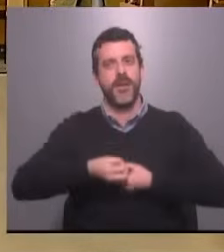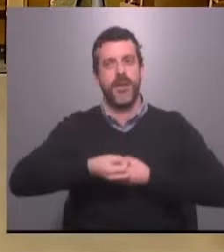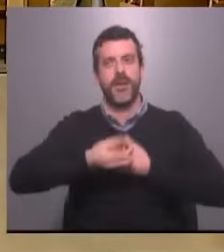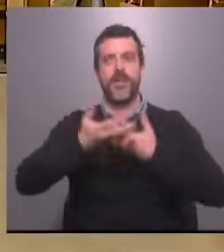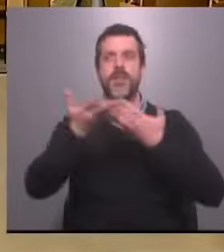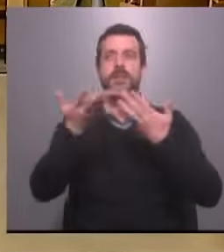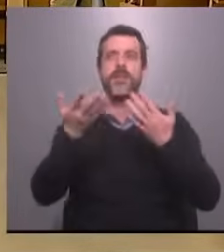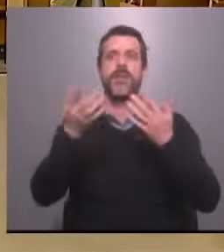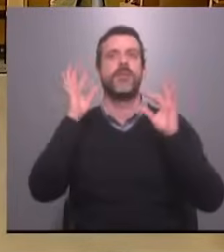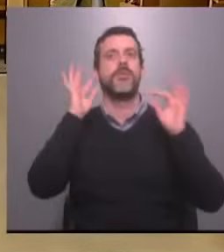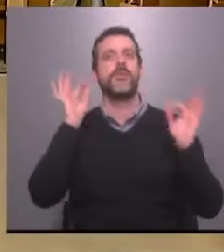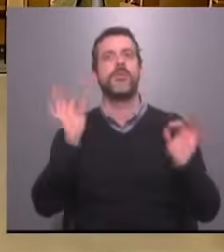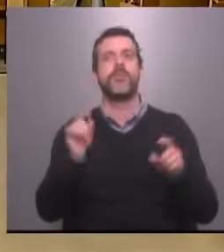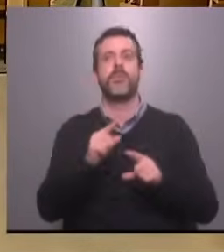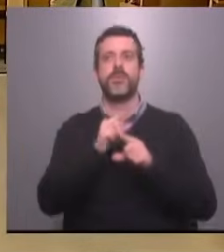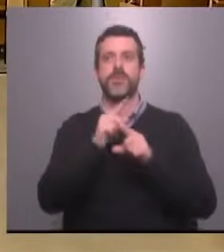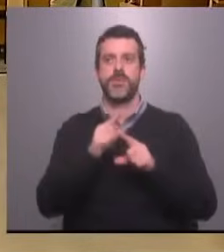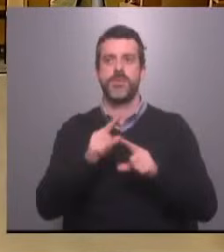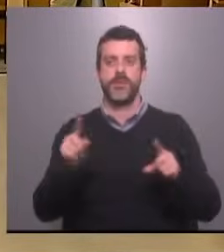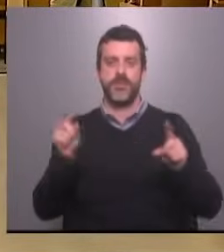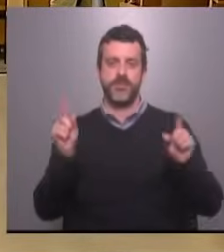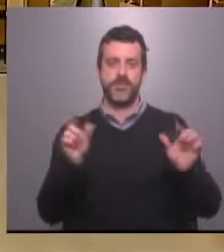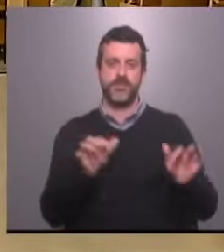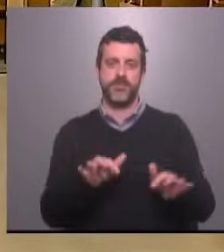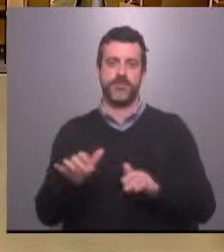numa só voz.